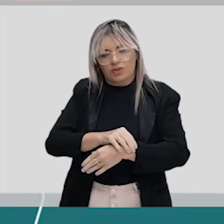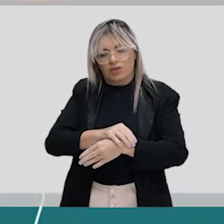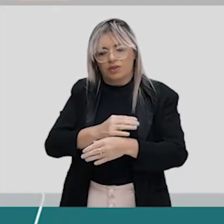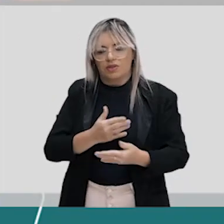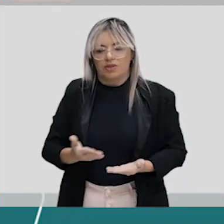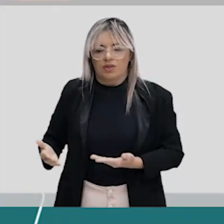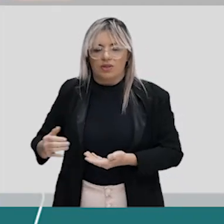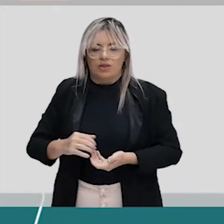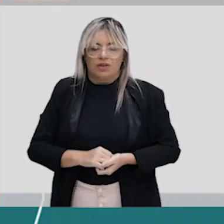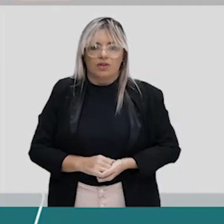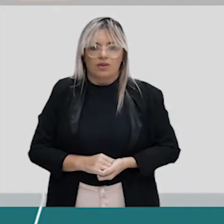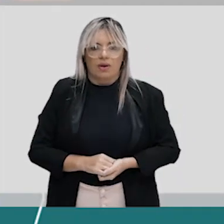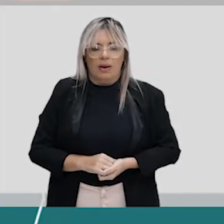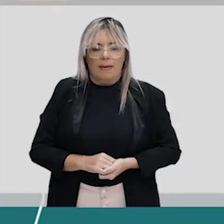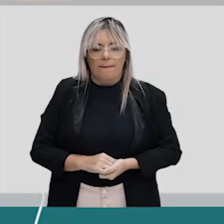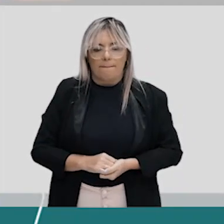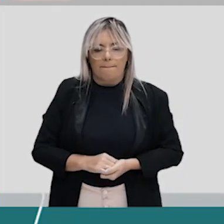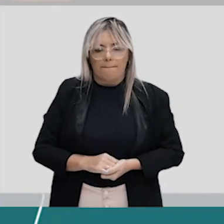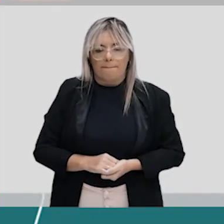acontecem no UFC.